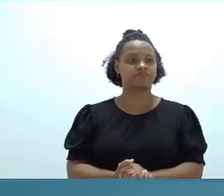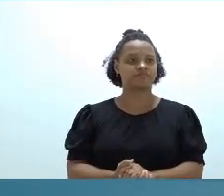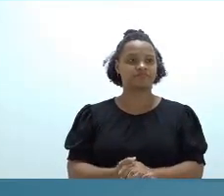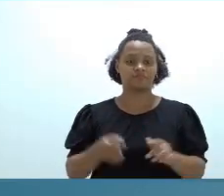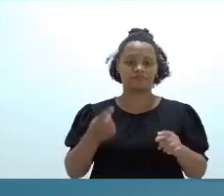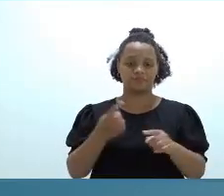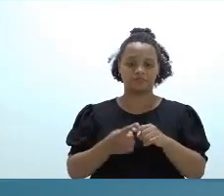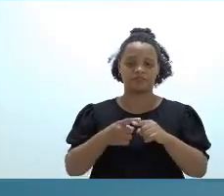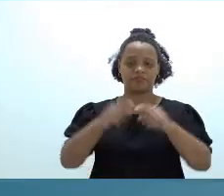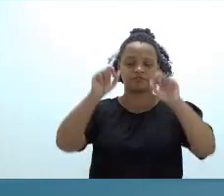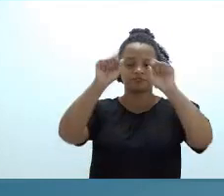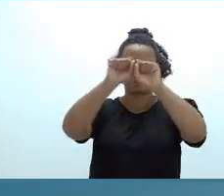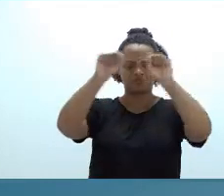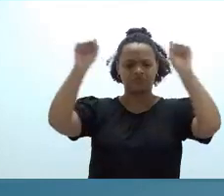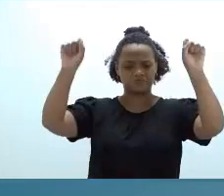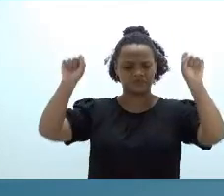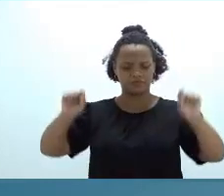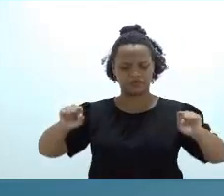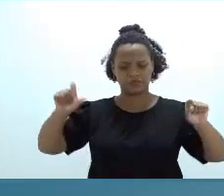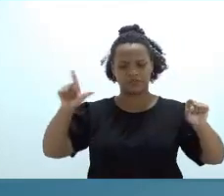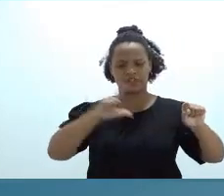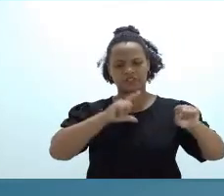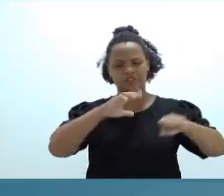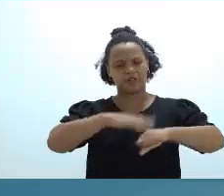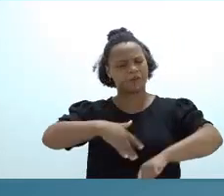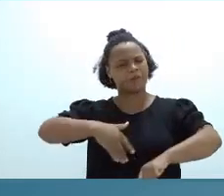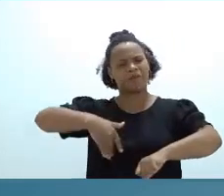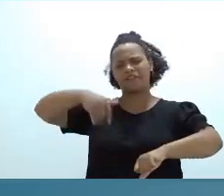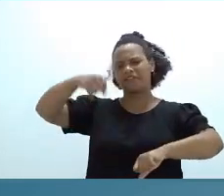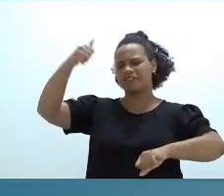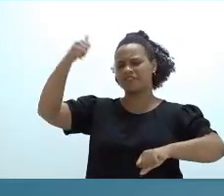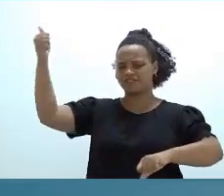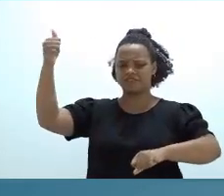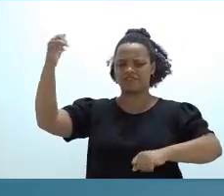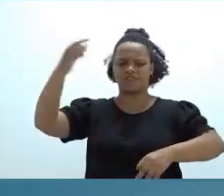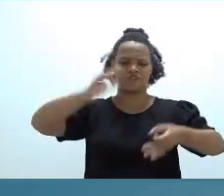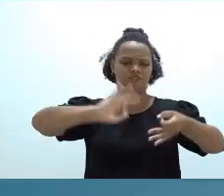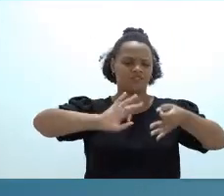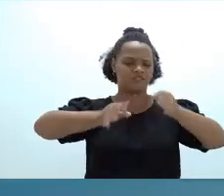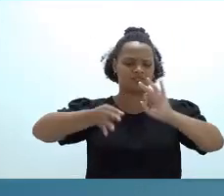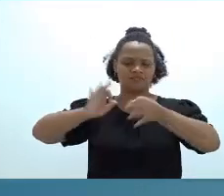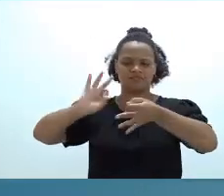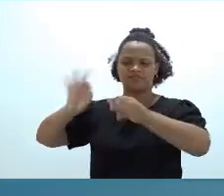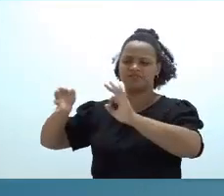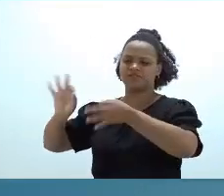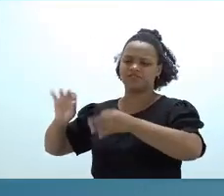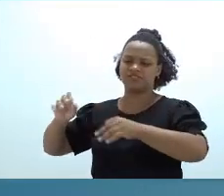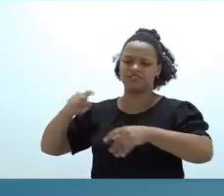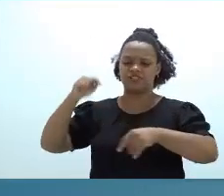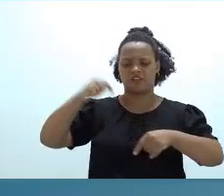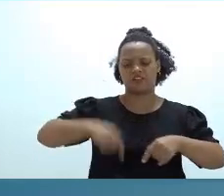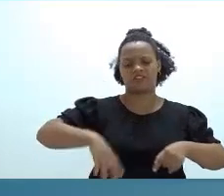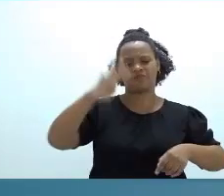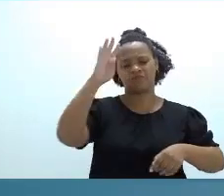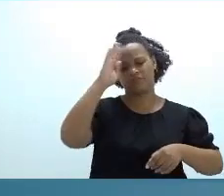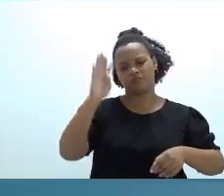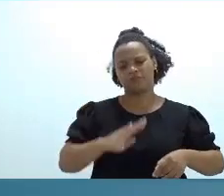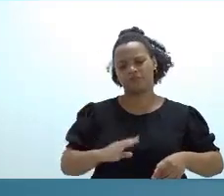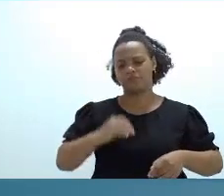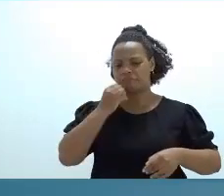melhor coordenação de precatório do Brasil, diga-se de passagem. E muito bem